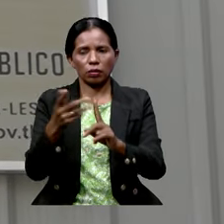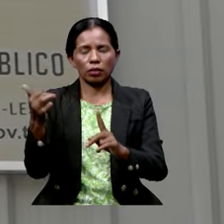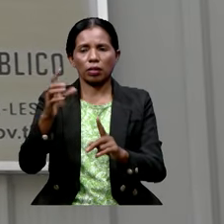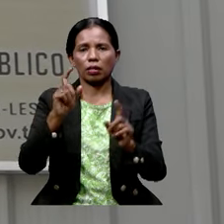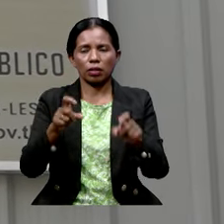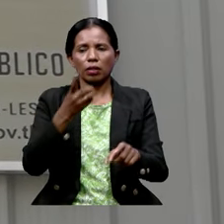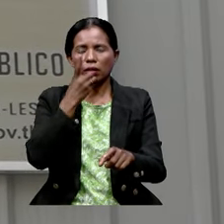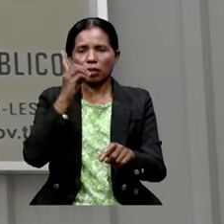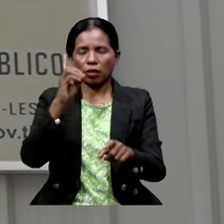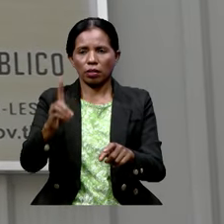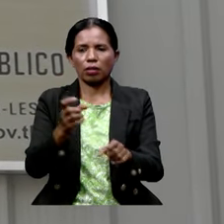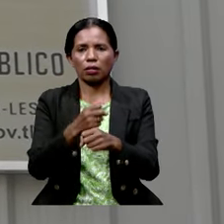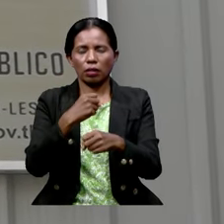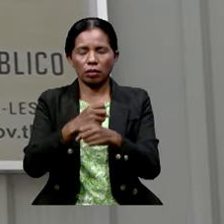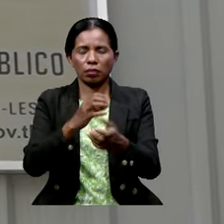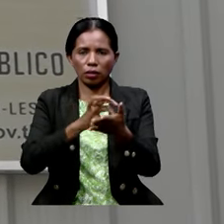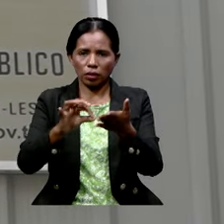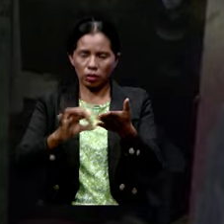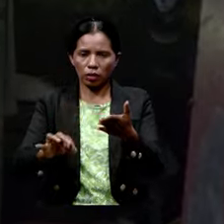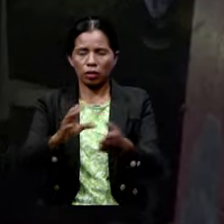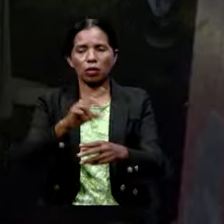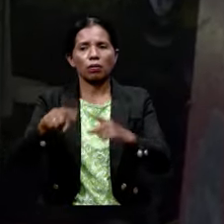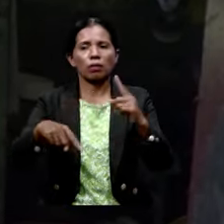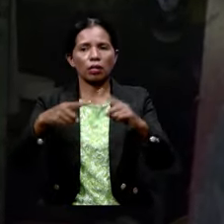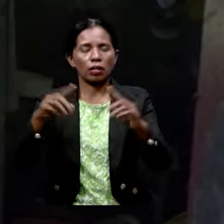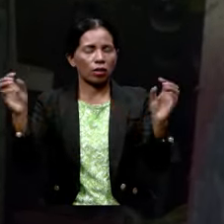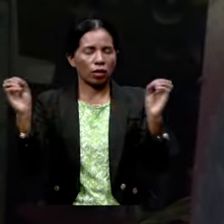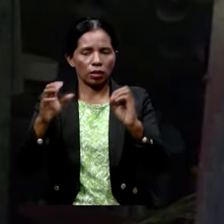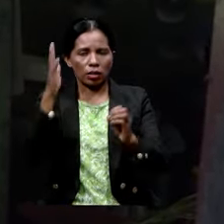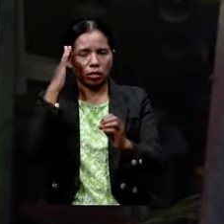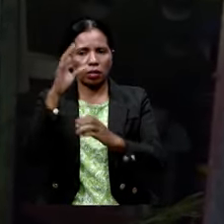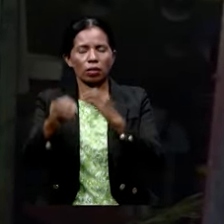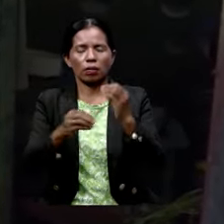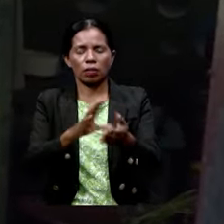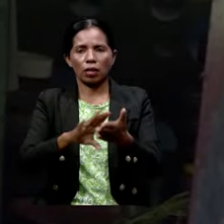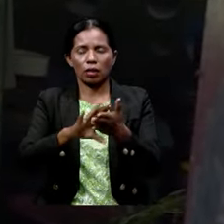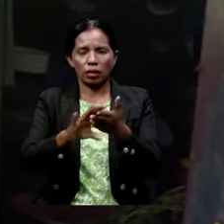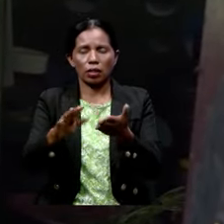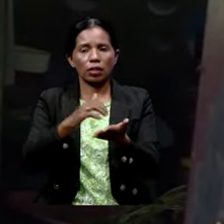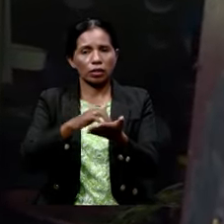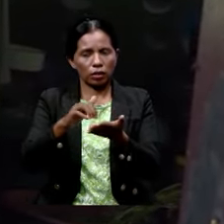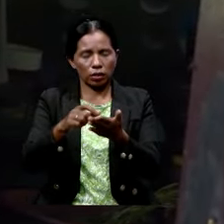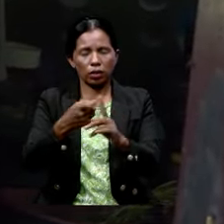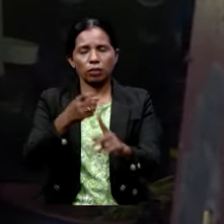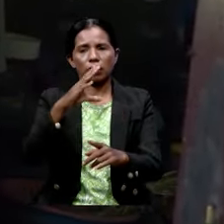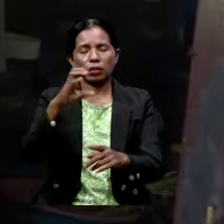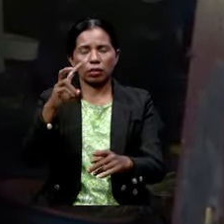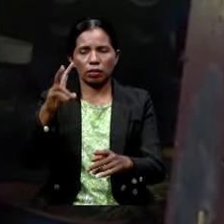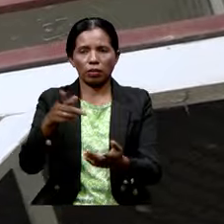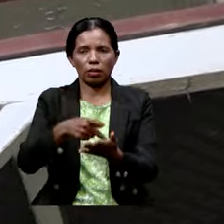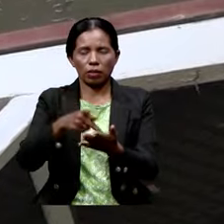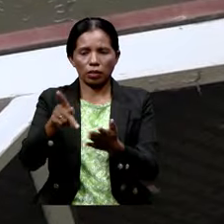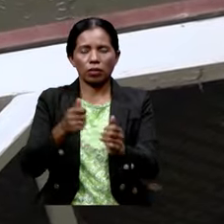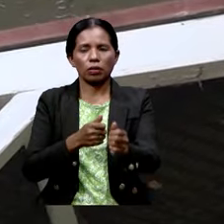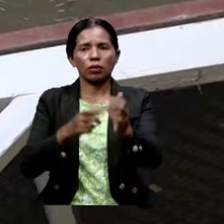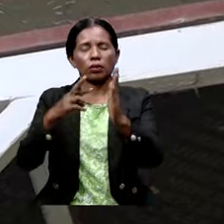a serve, o di halo registração, no vai ingira la hija reconhecimento ca licenciamento se serve, mas se selo multa tu regras